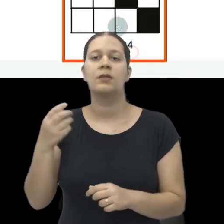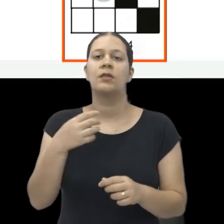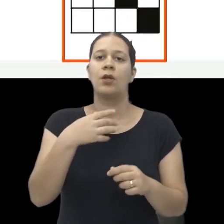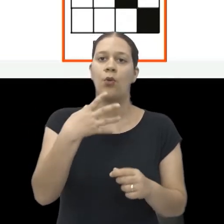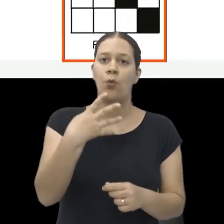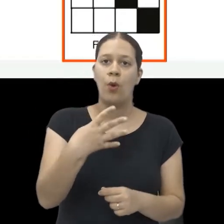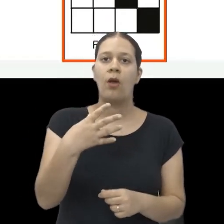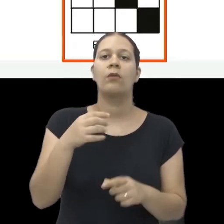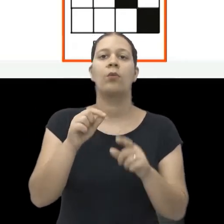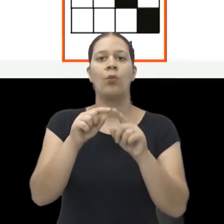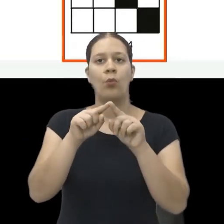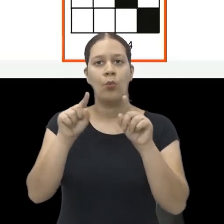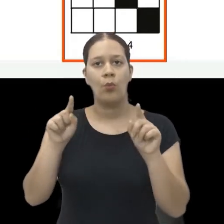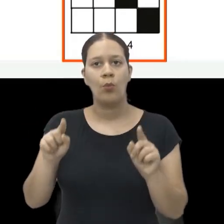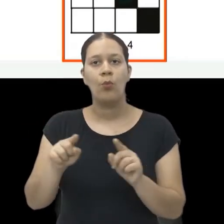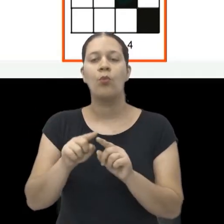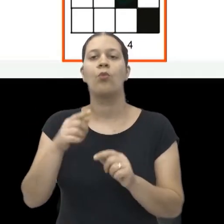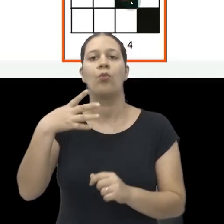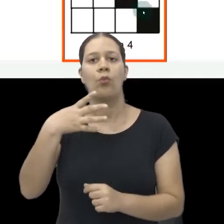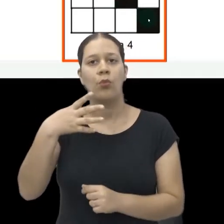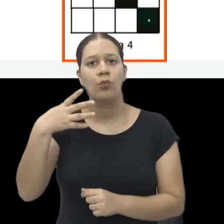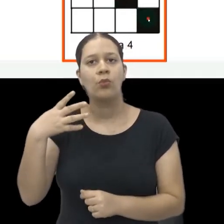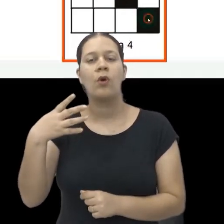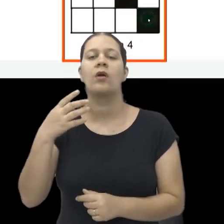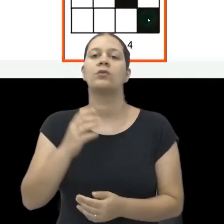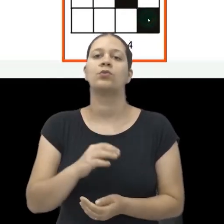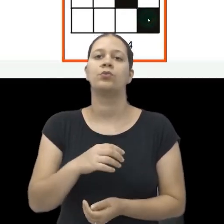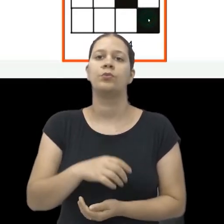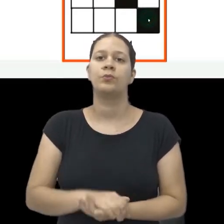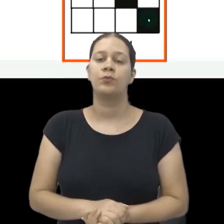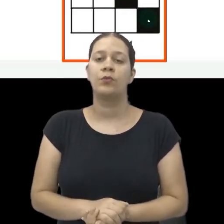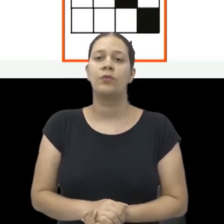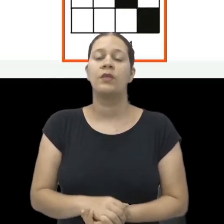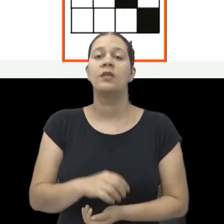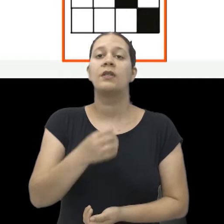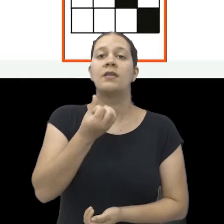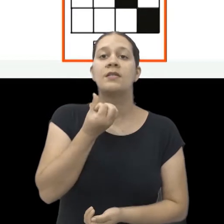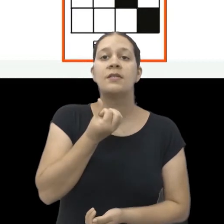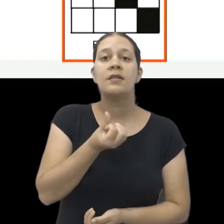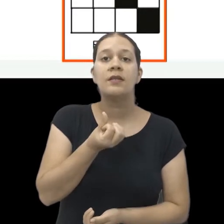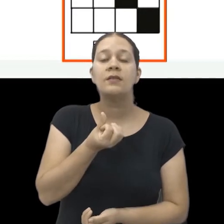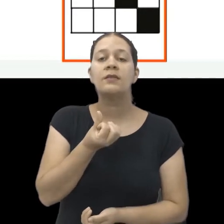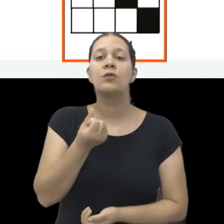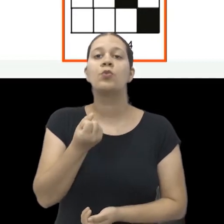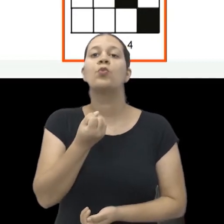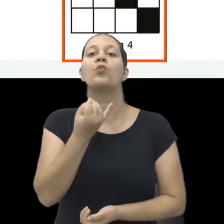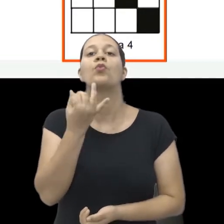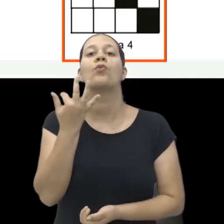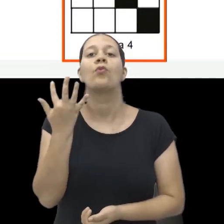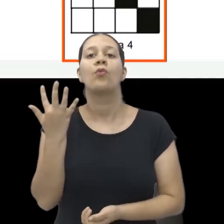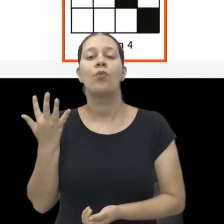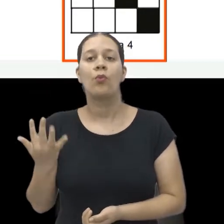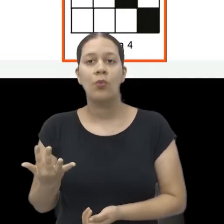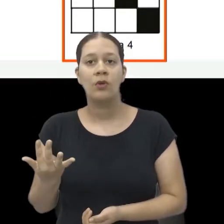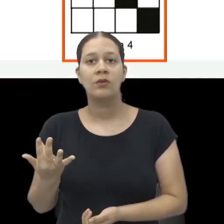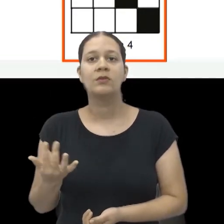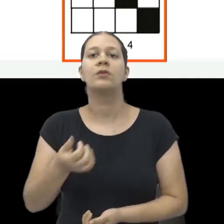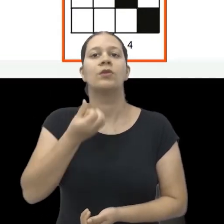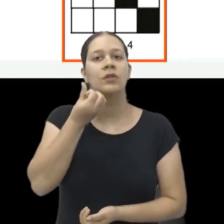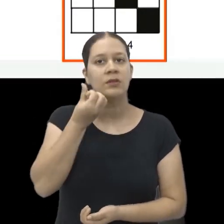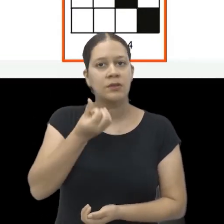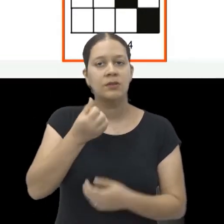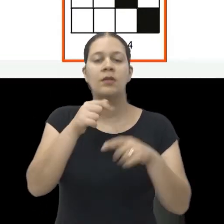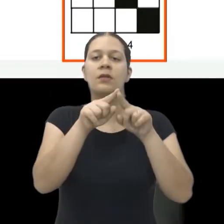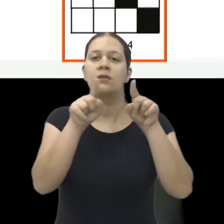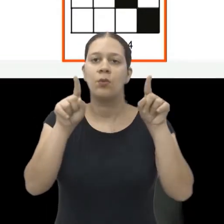figura 4 já vimos que nós temos 4 quadrados pretos. Então, na figura 6, nós iremos